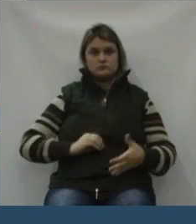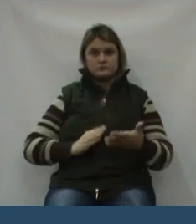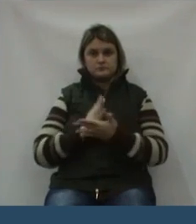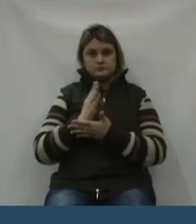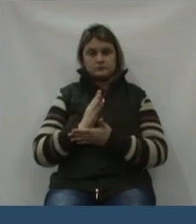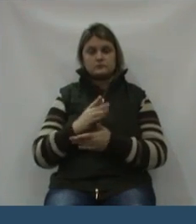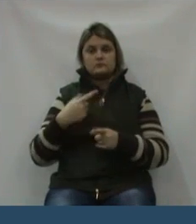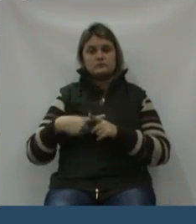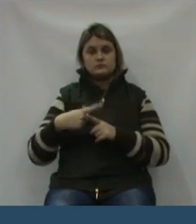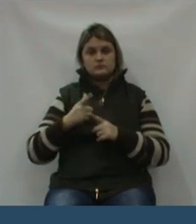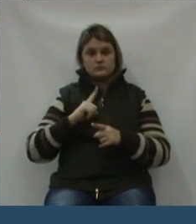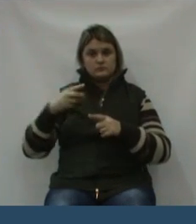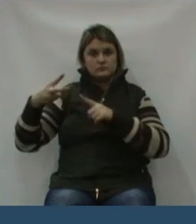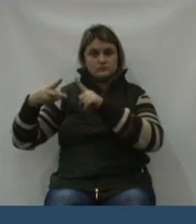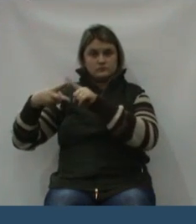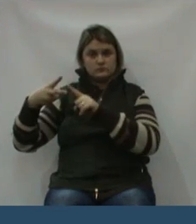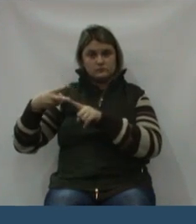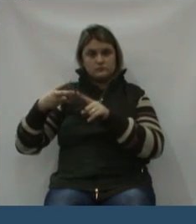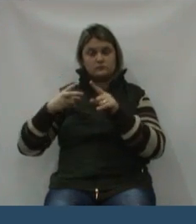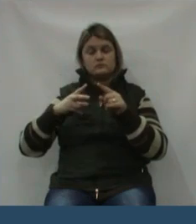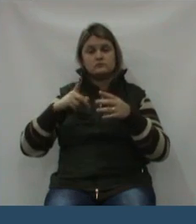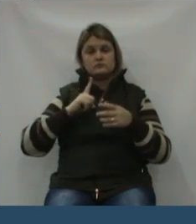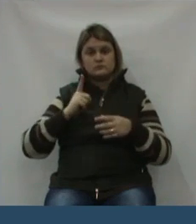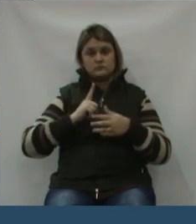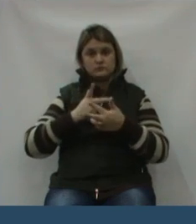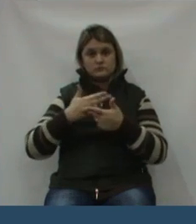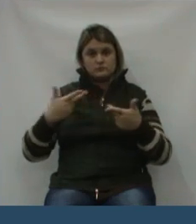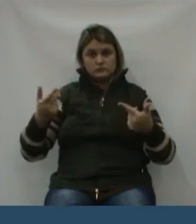2 questões. Questão técnica,